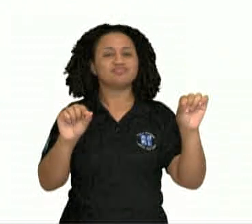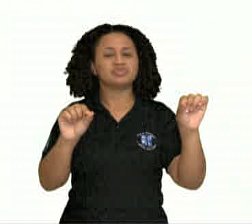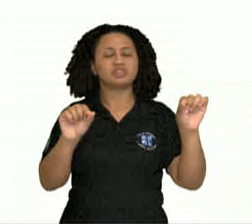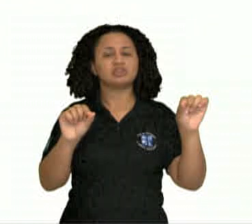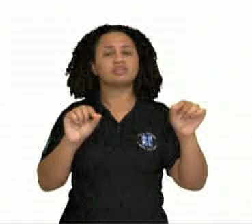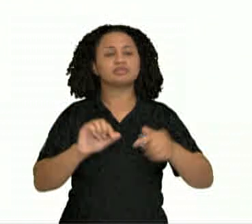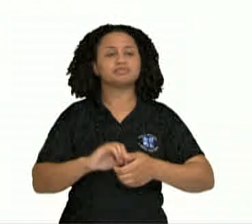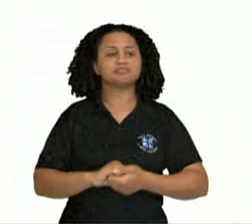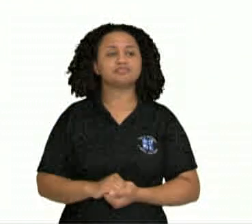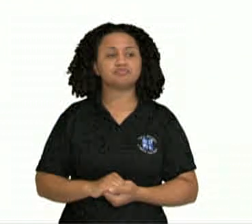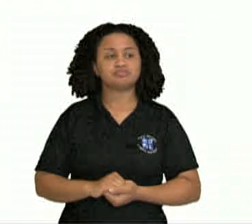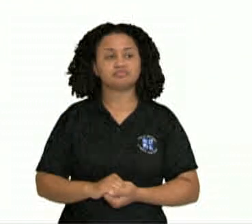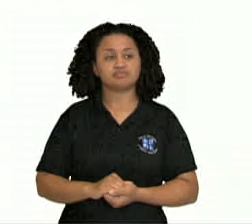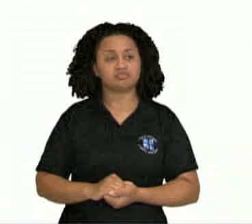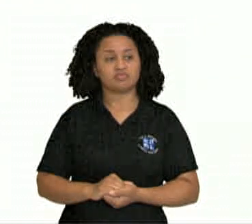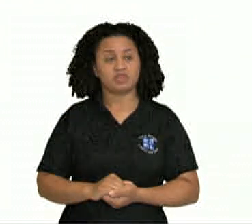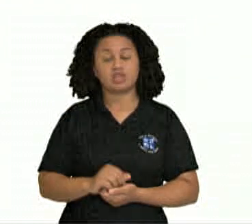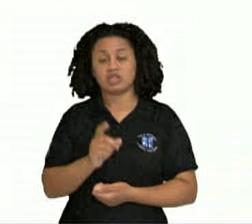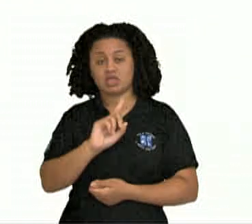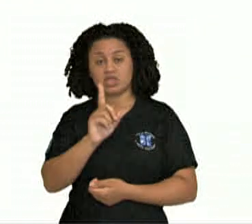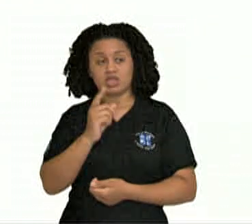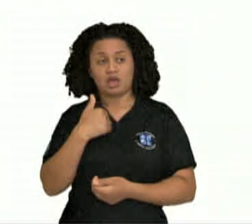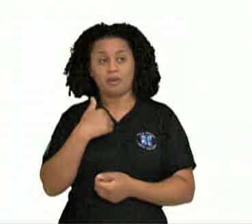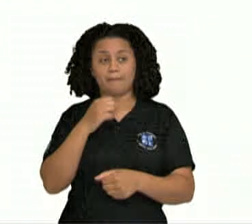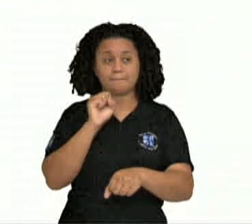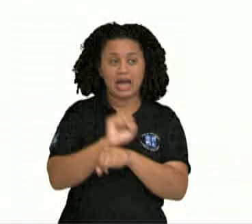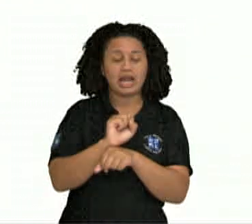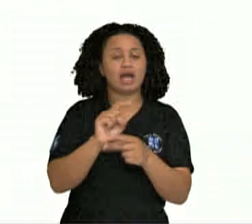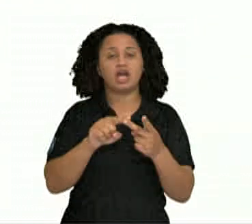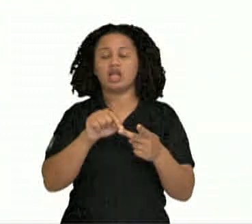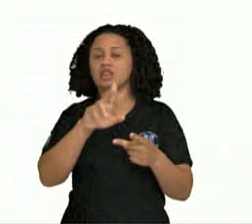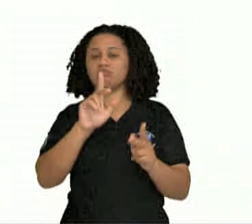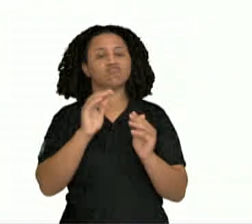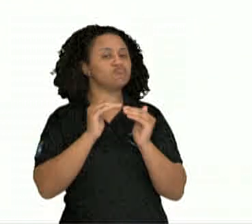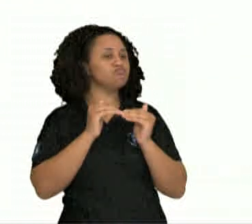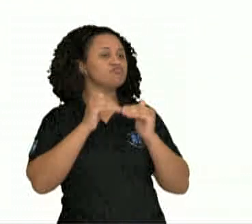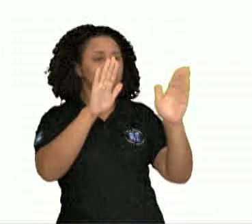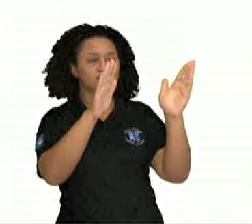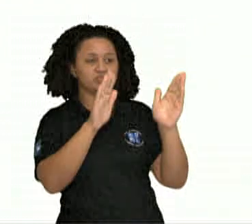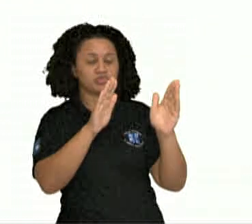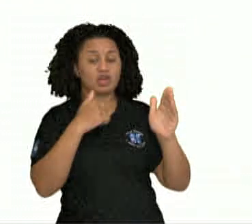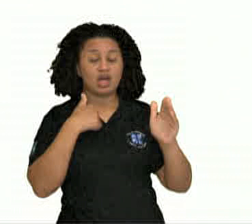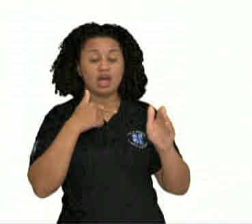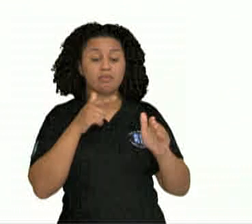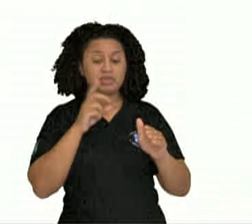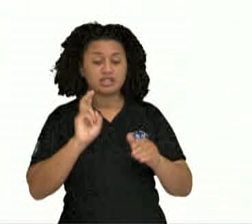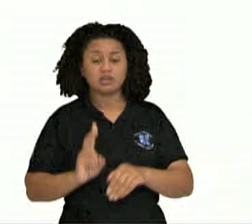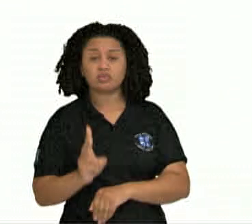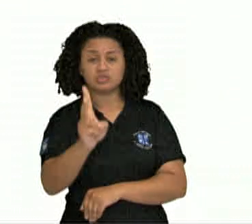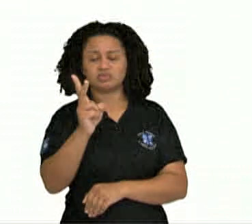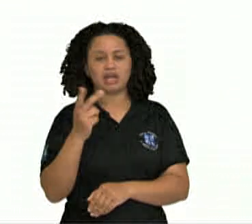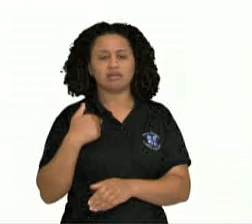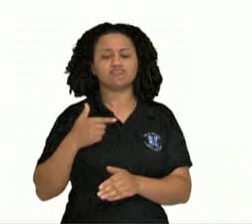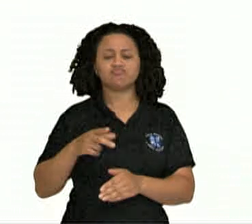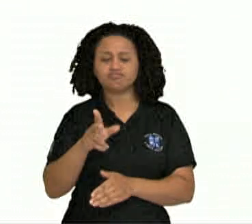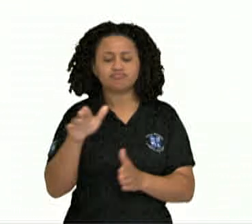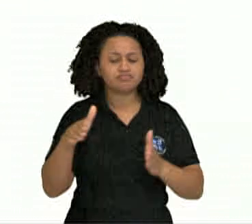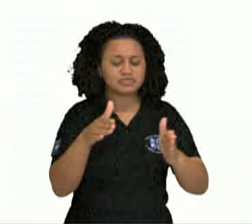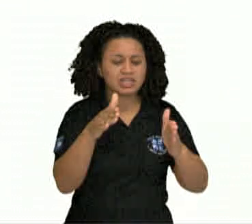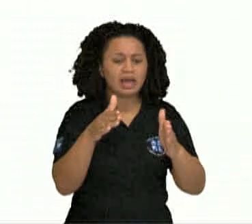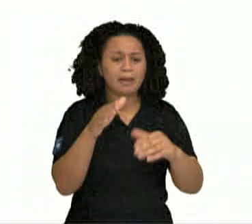mitad del río? No parar, no desistir en el medio del caminho. Não parar, não